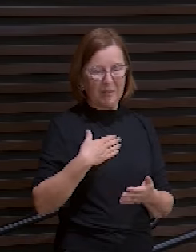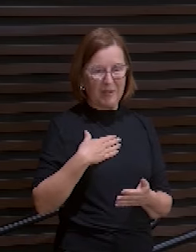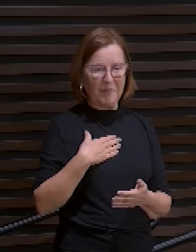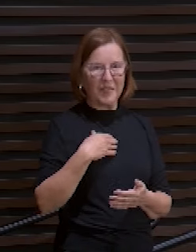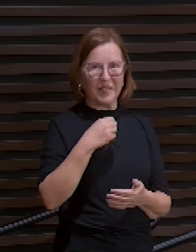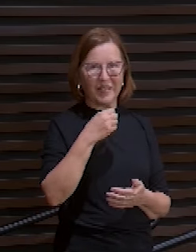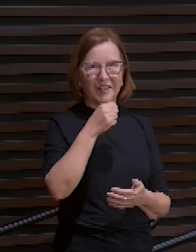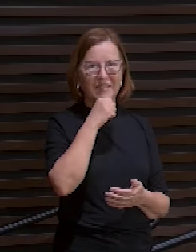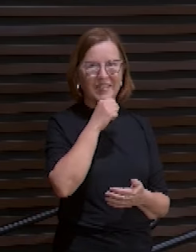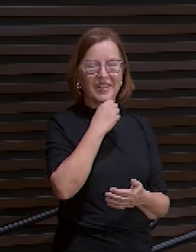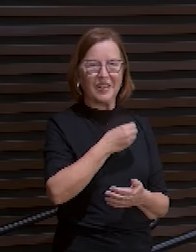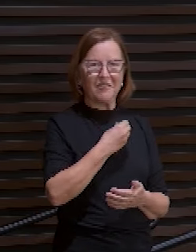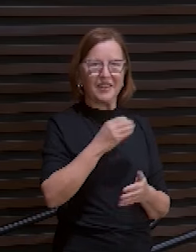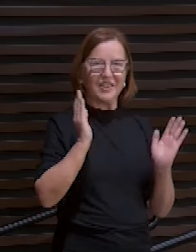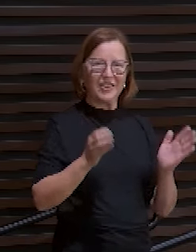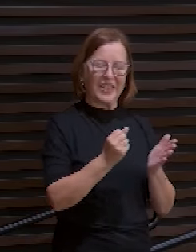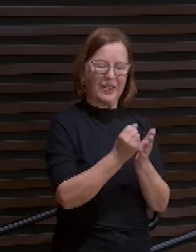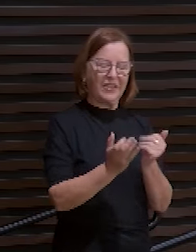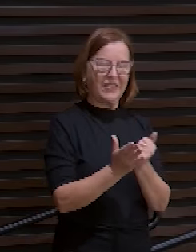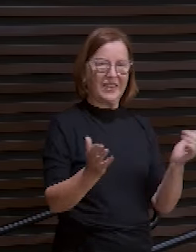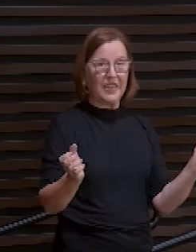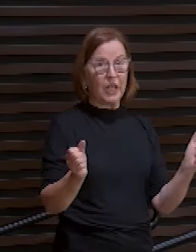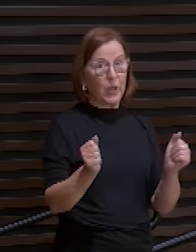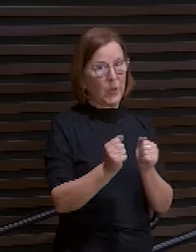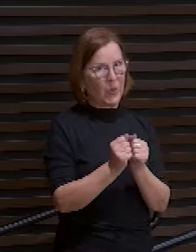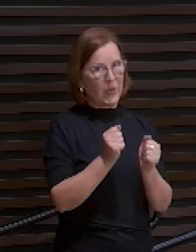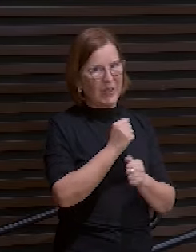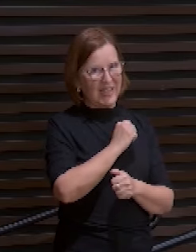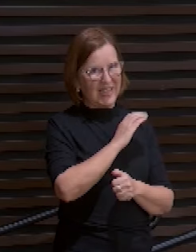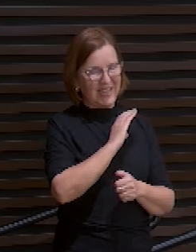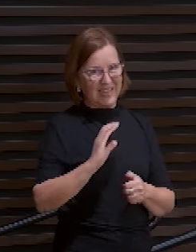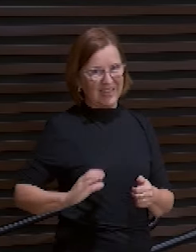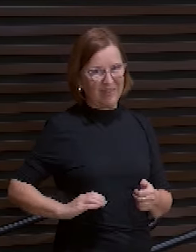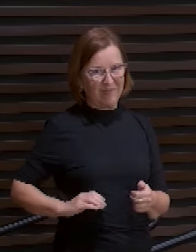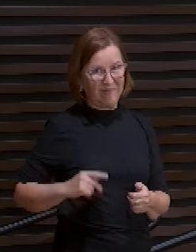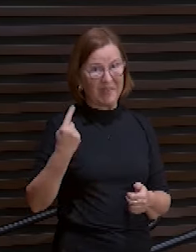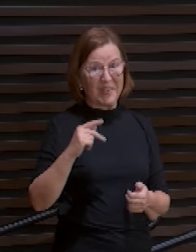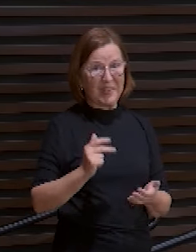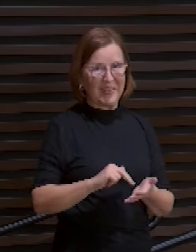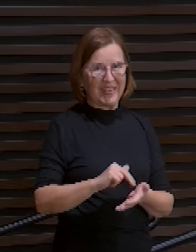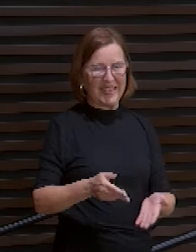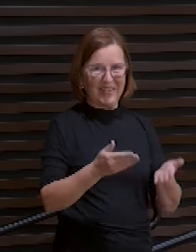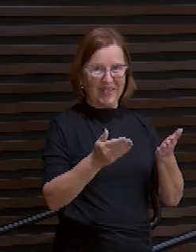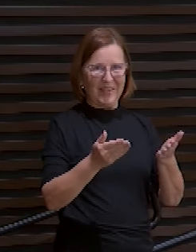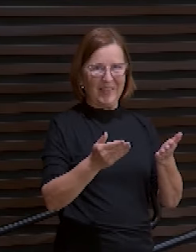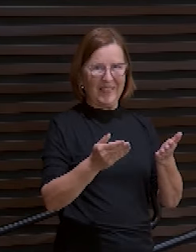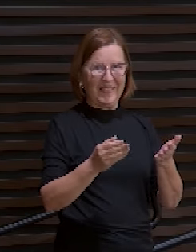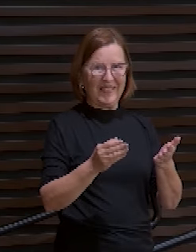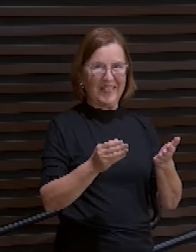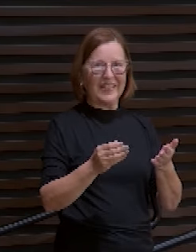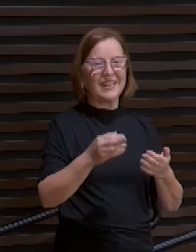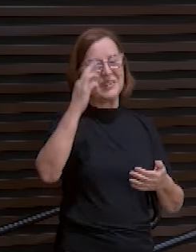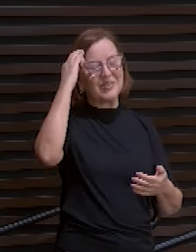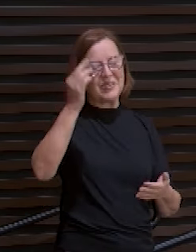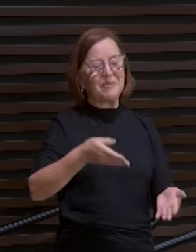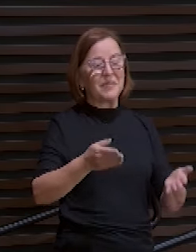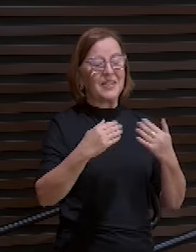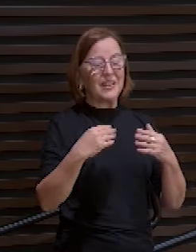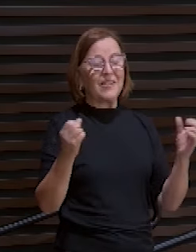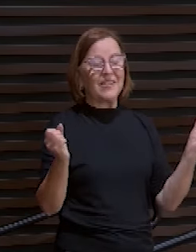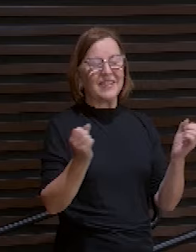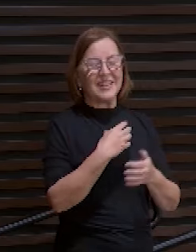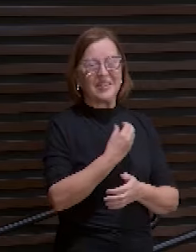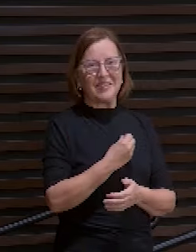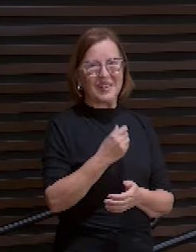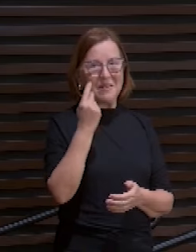com Cristo e na sua ressurreição ele me deu uma nova vida para viver em